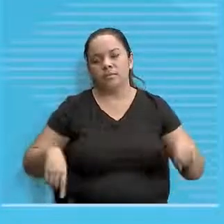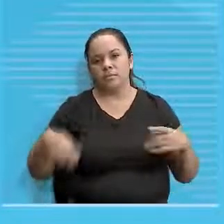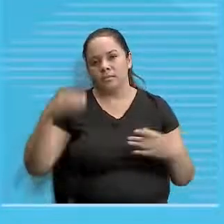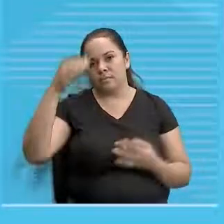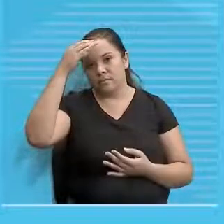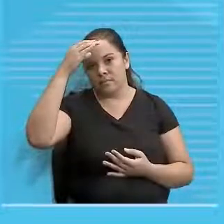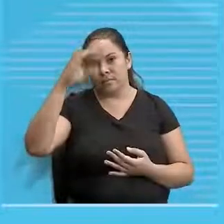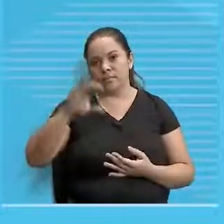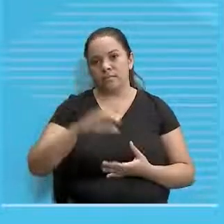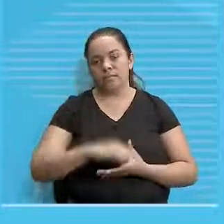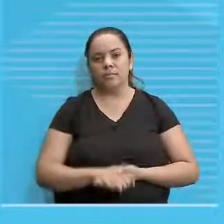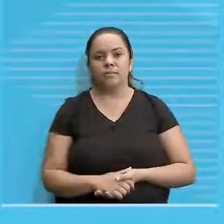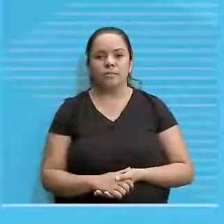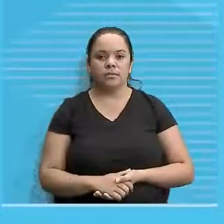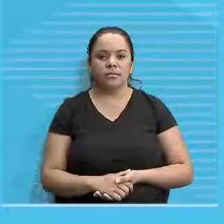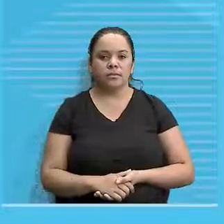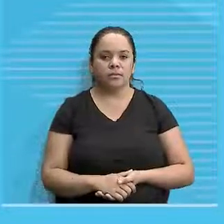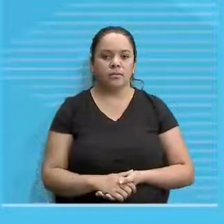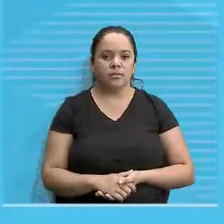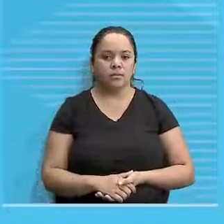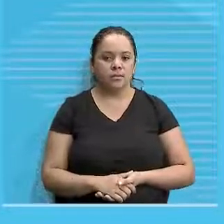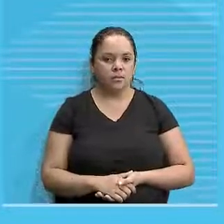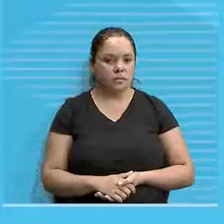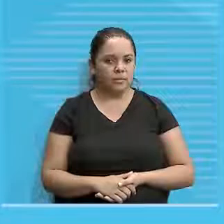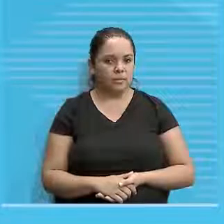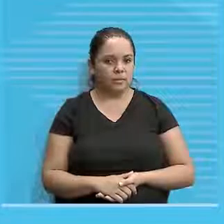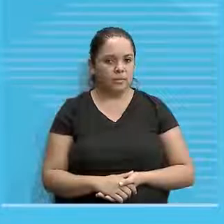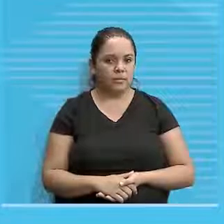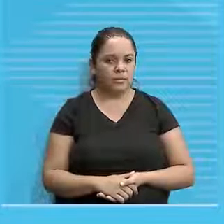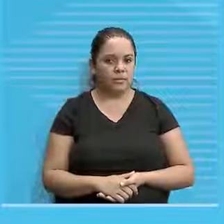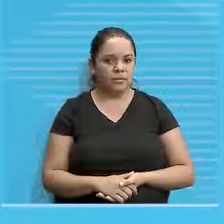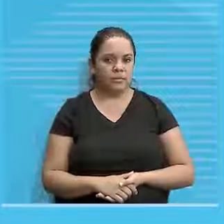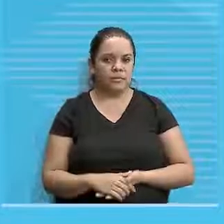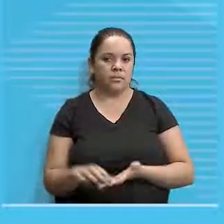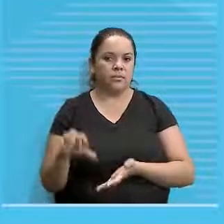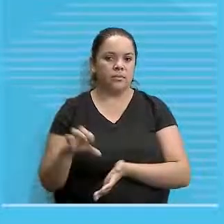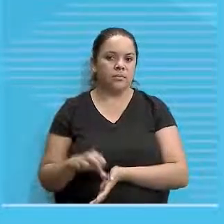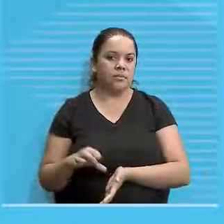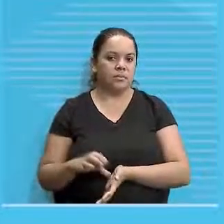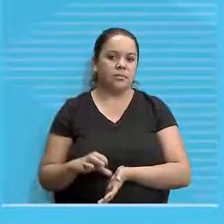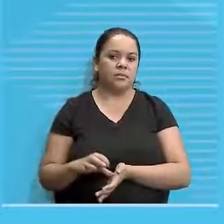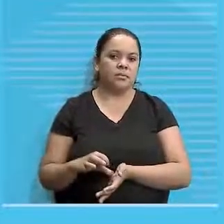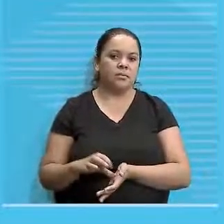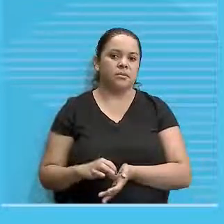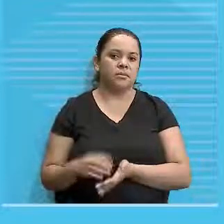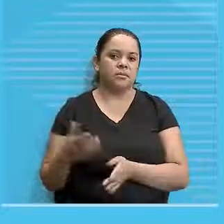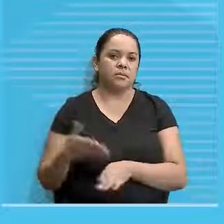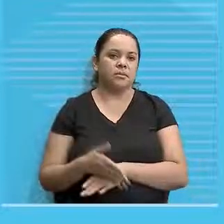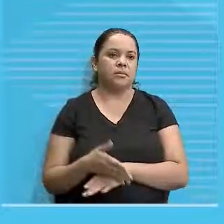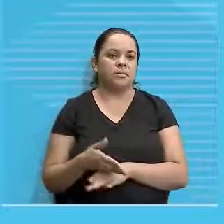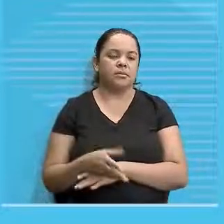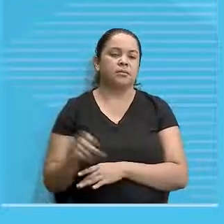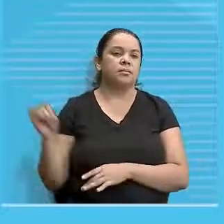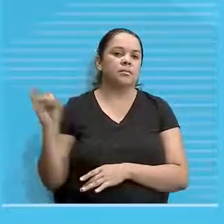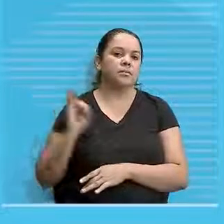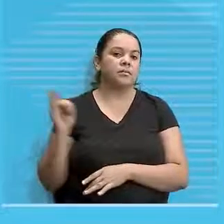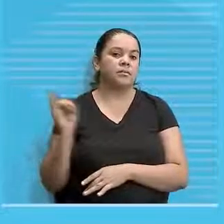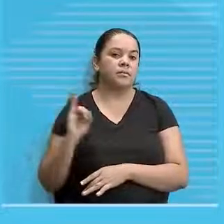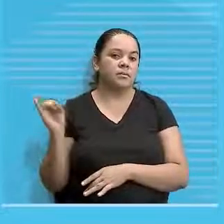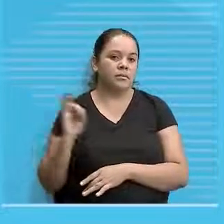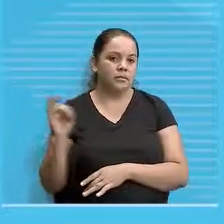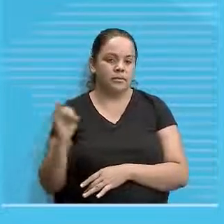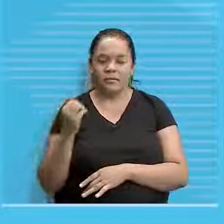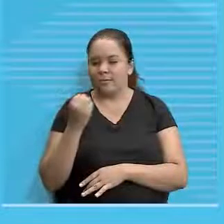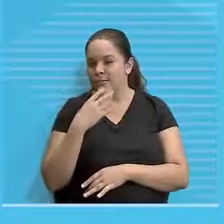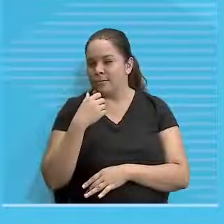culturais. O pessoal de São José do Peixe apareceu. Olá, boa tarde, São José do Peixe. Vocês conseguiram